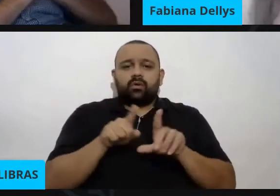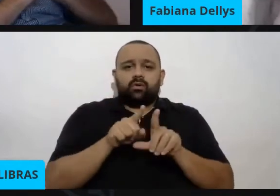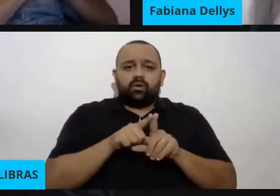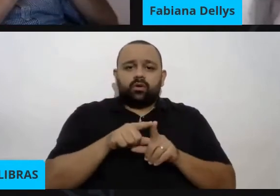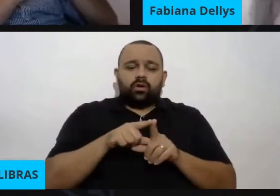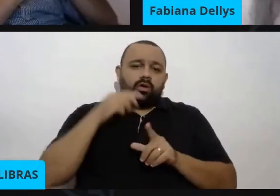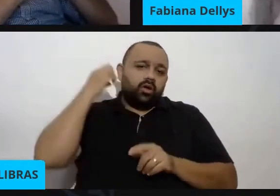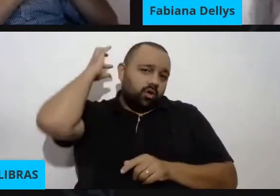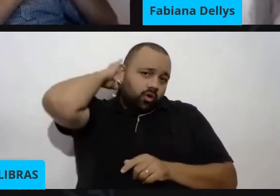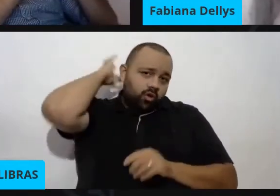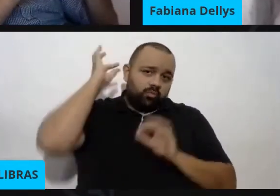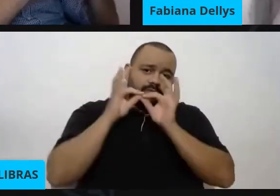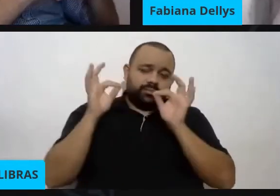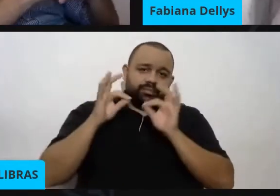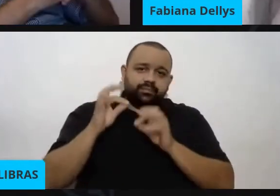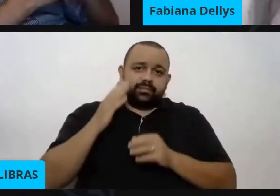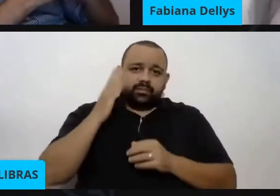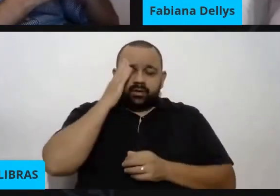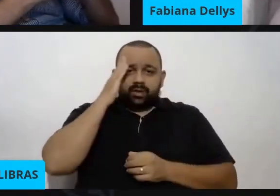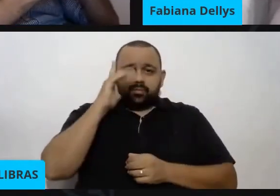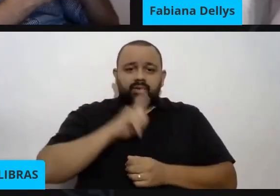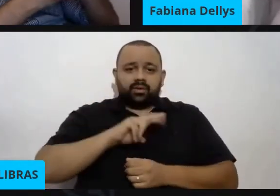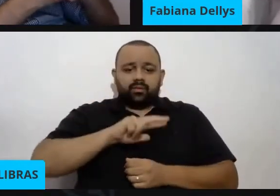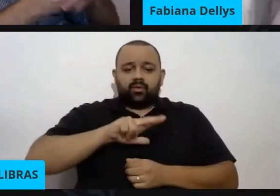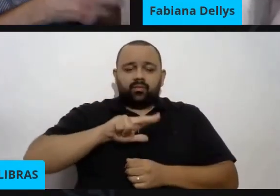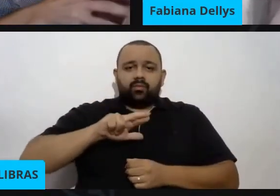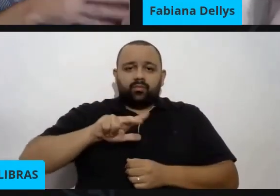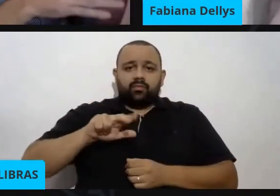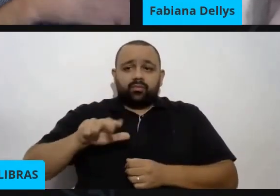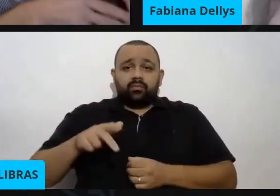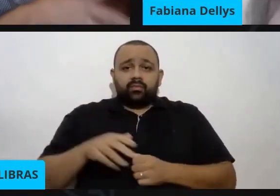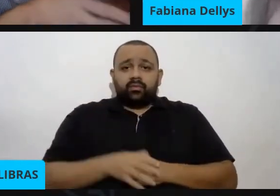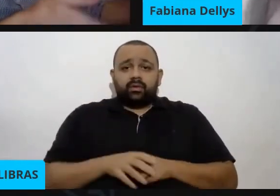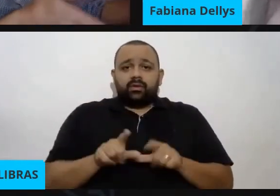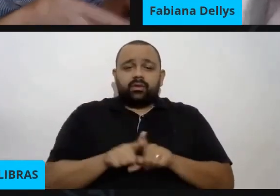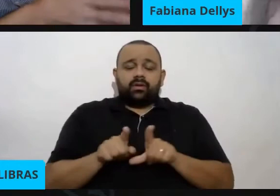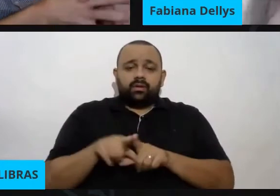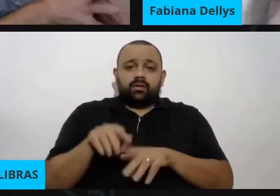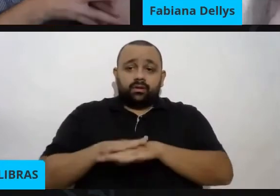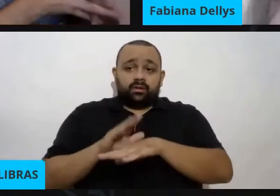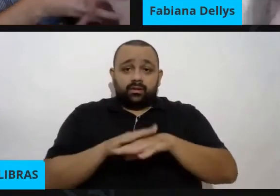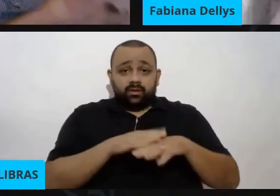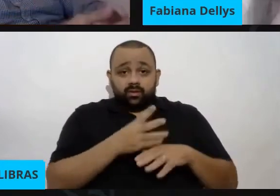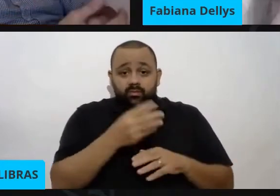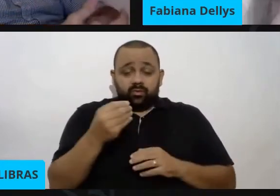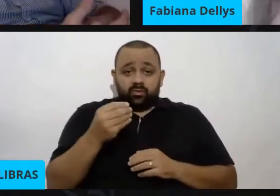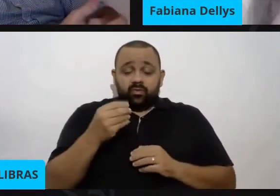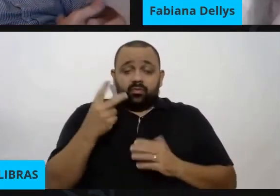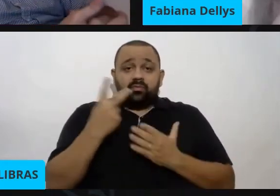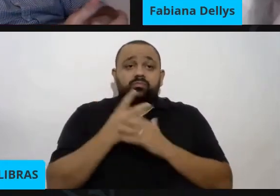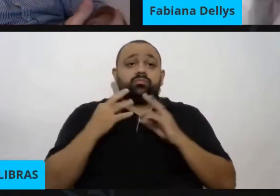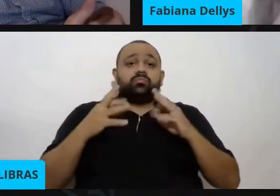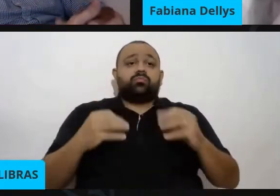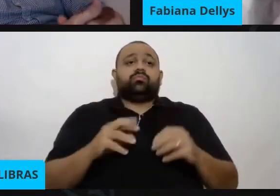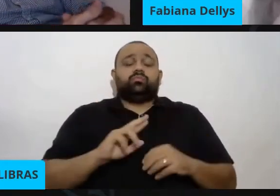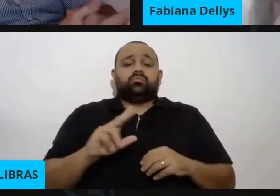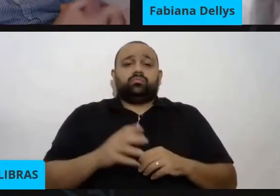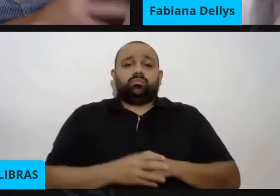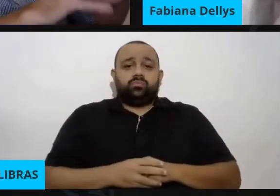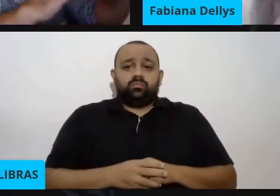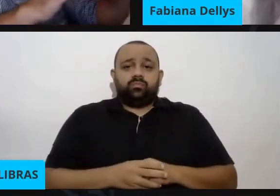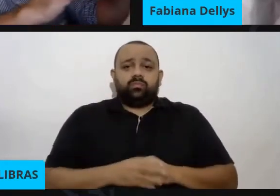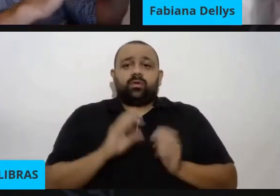da roupa, né? Eles têm alterações sensoriais e muitos acham que isso é a essência do quadro como um todo, né?